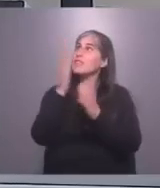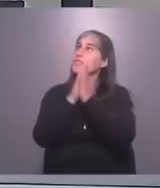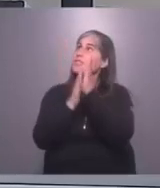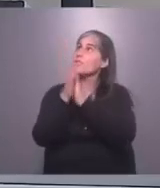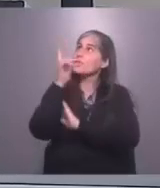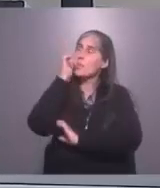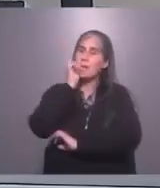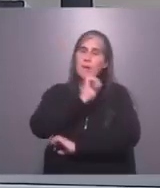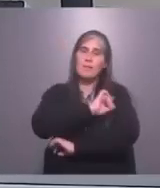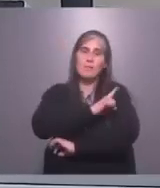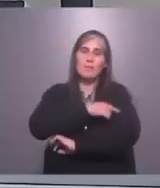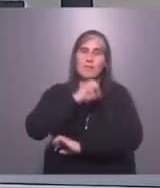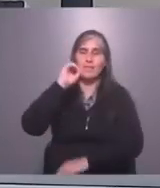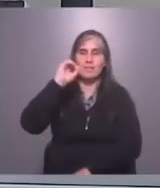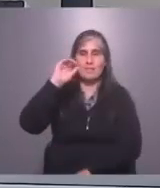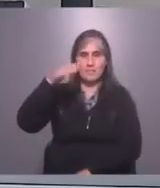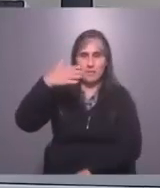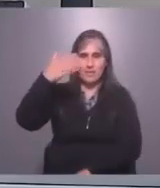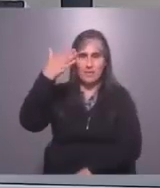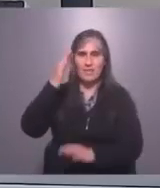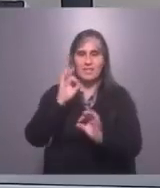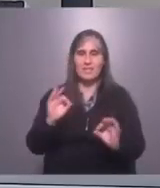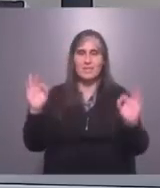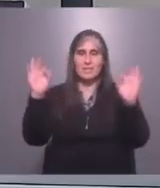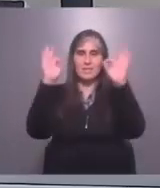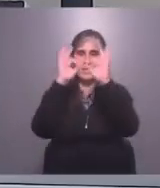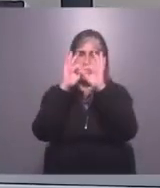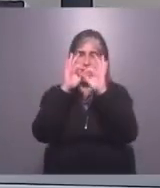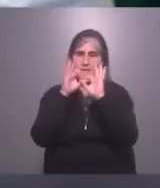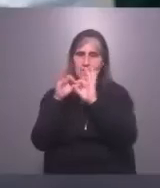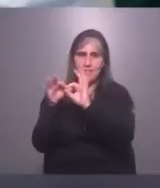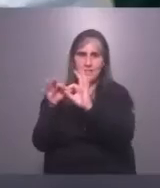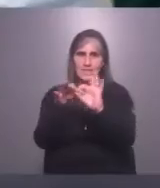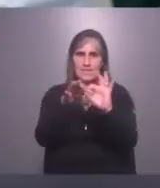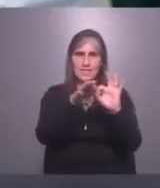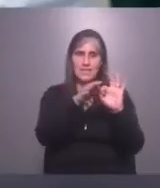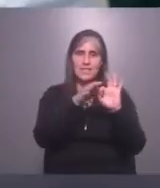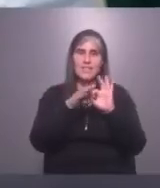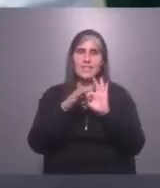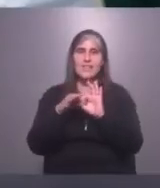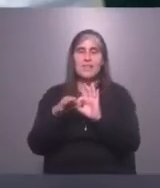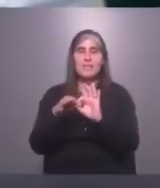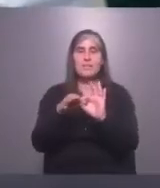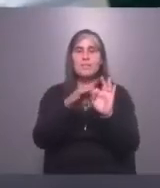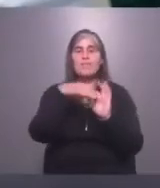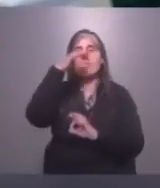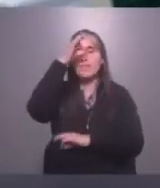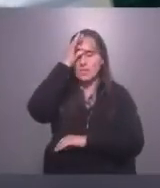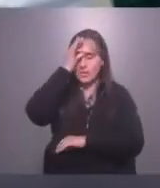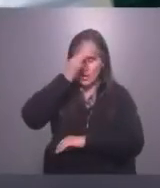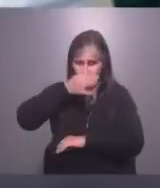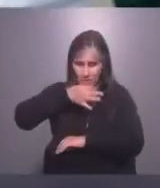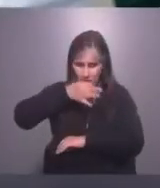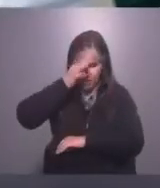Patri omnipotenti in unitate Spiritus Sancti